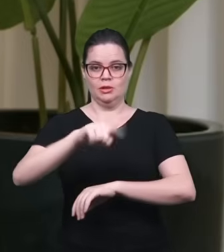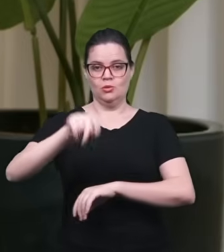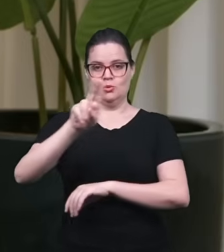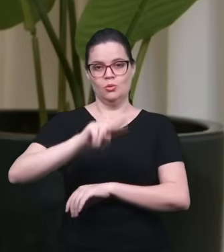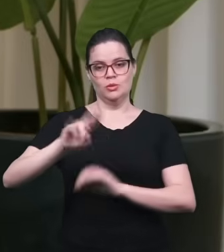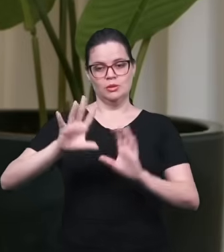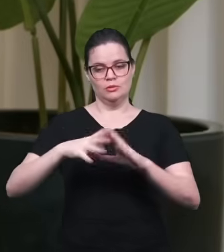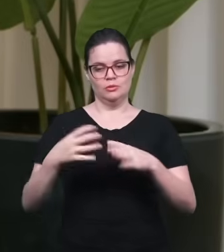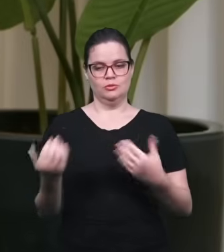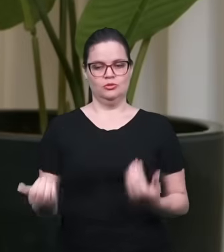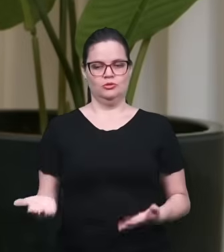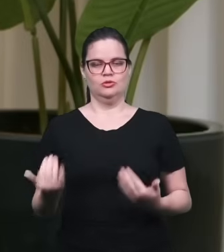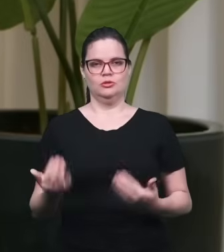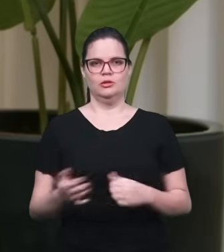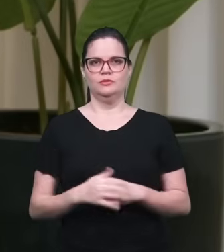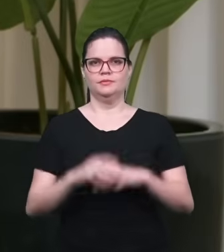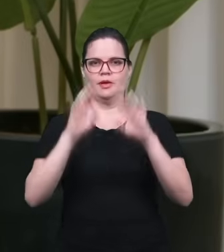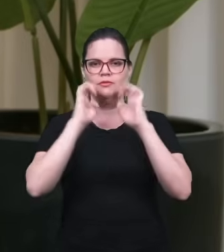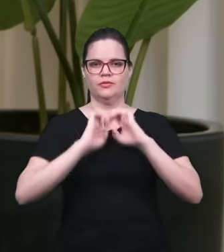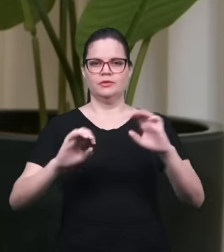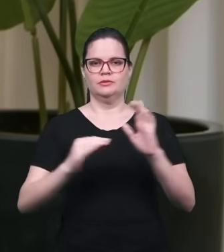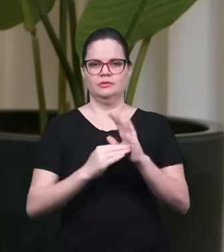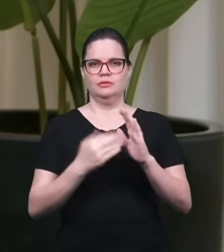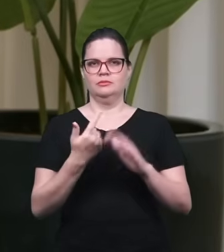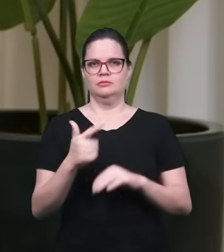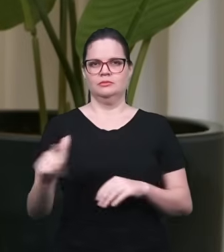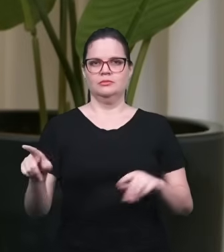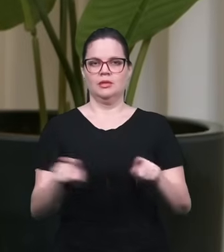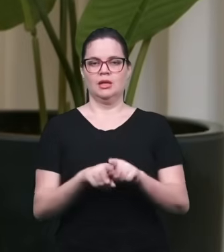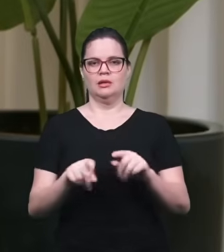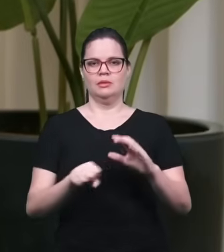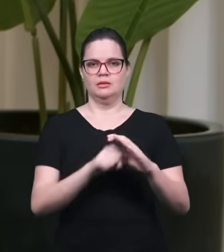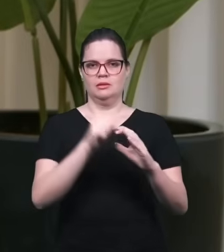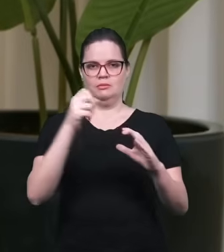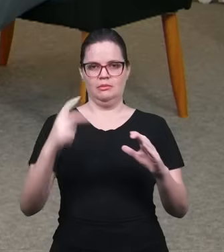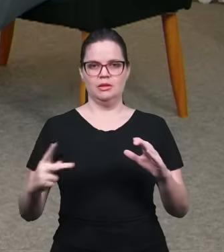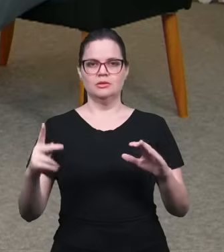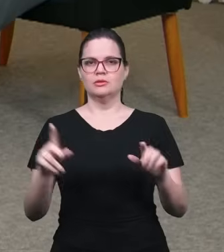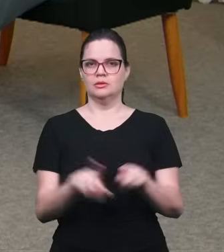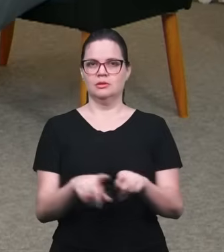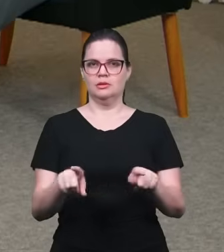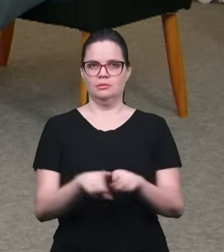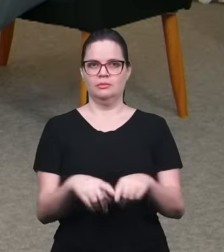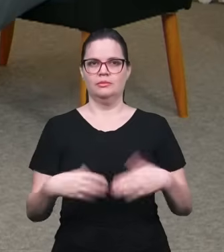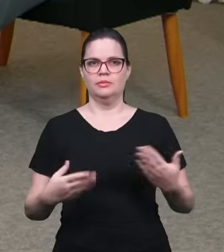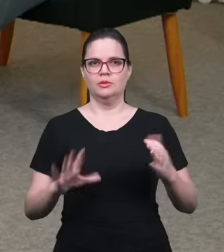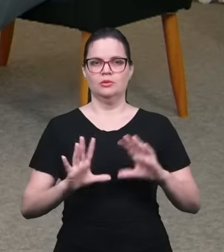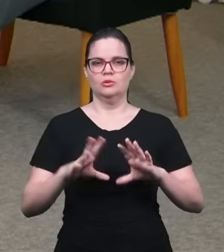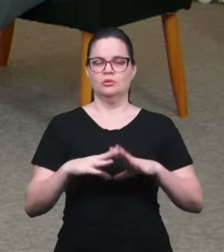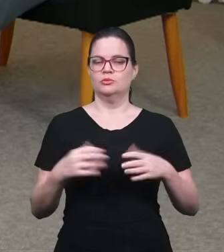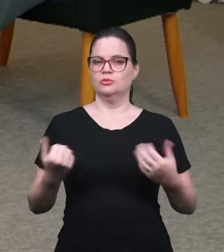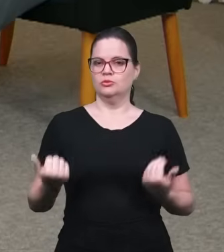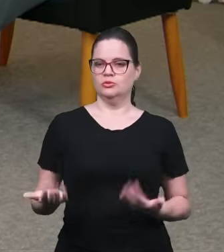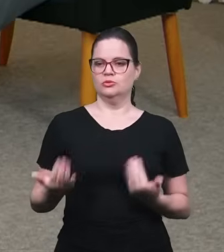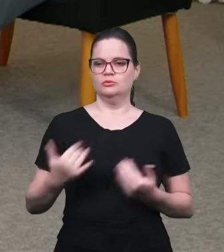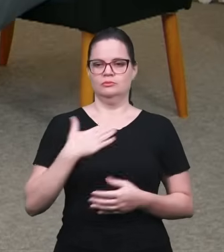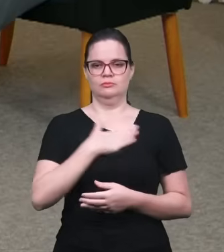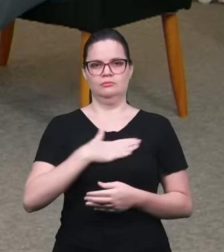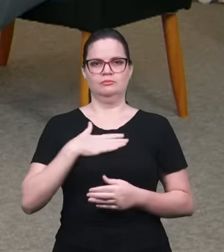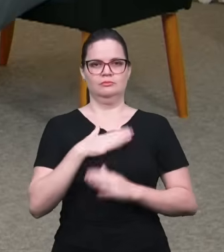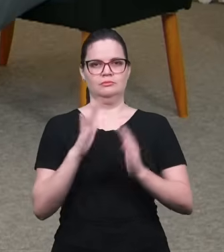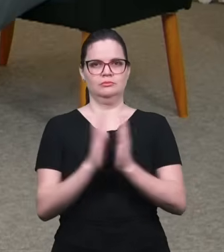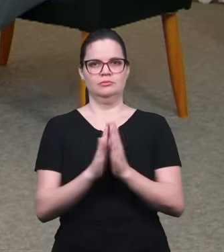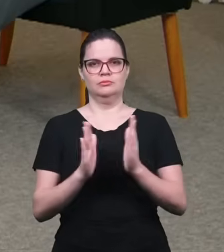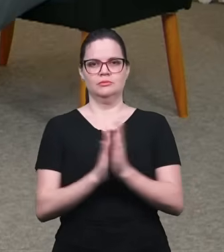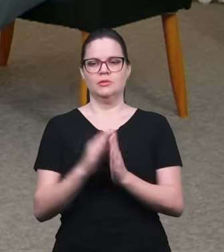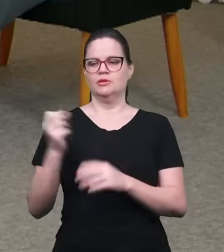Evangelho Sem Fronteiras. Tem também a Semente Preciosa, né, Gi? um grupo de jovens que gostam de orar,